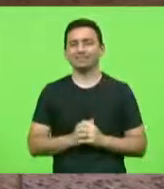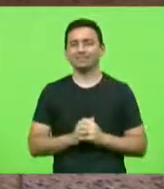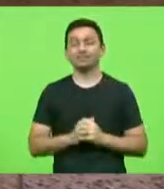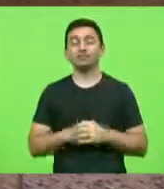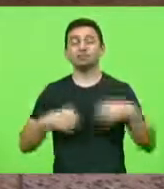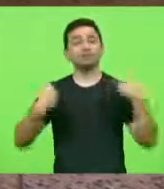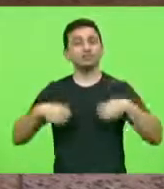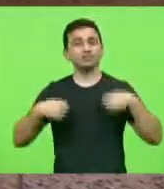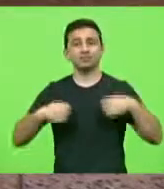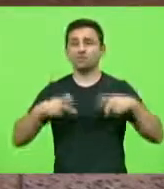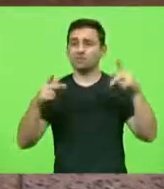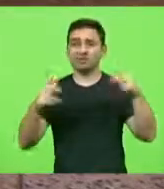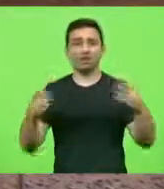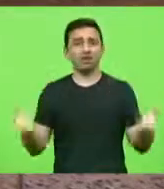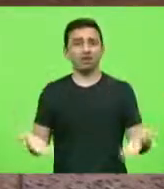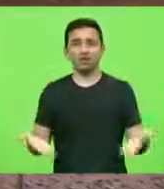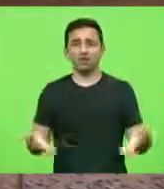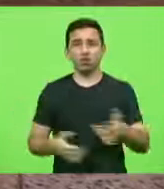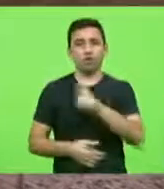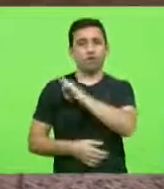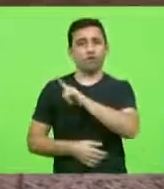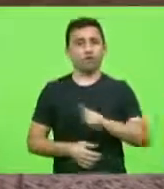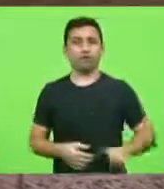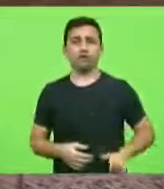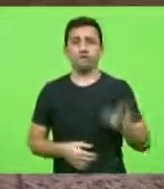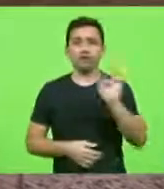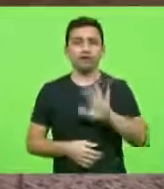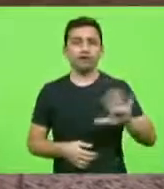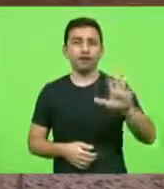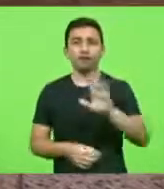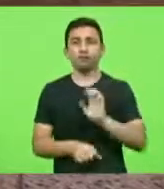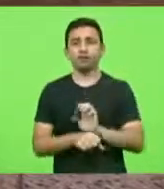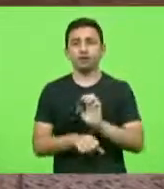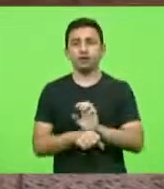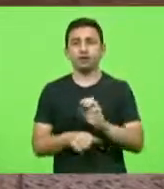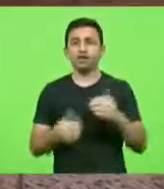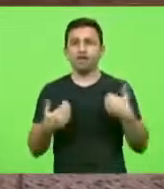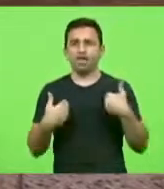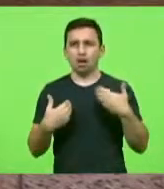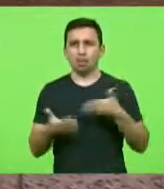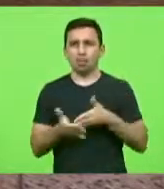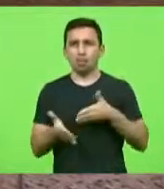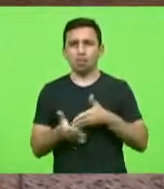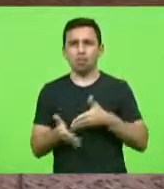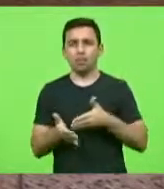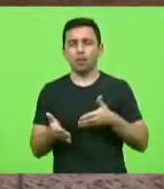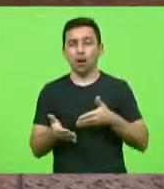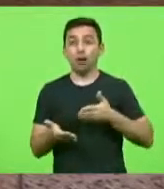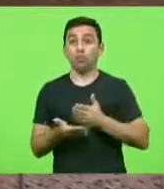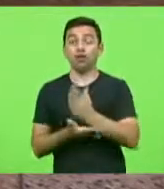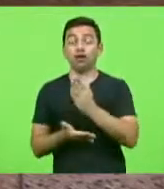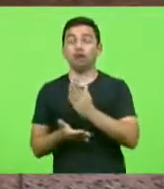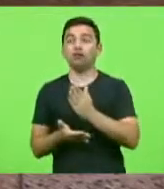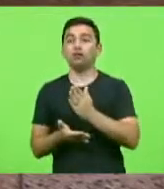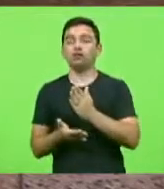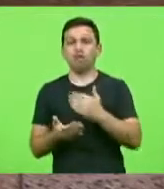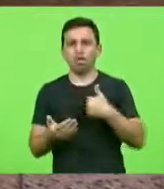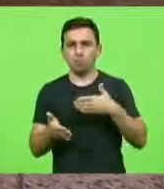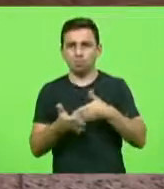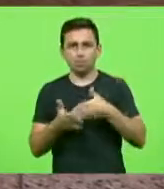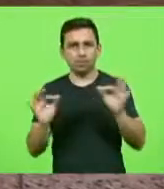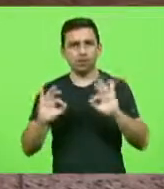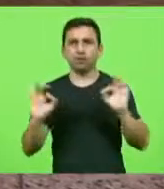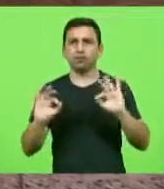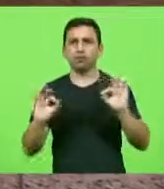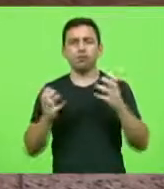precisa fazer o governo do Estado, o governo federal, e eu não vou ser impedimento para essa aprovação acontecer da